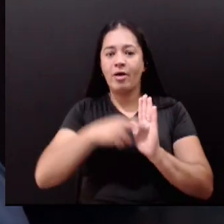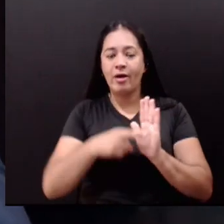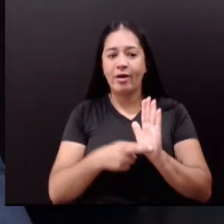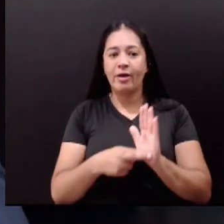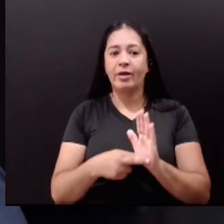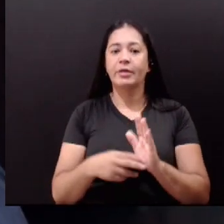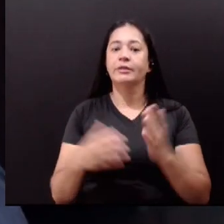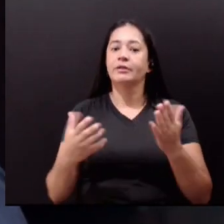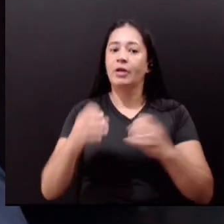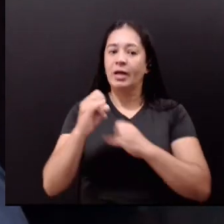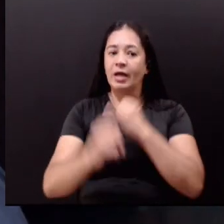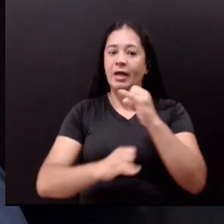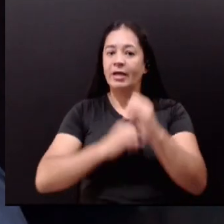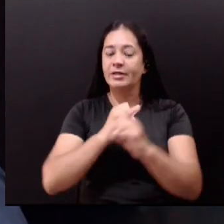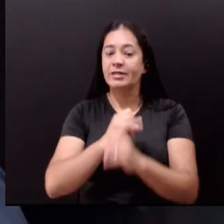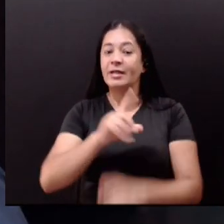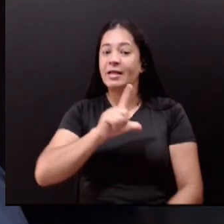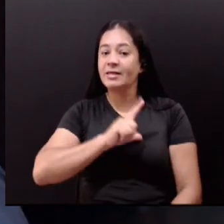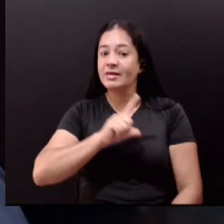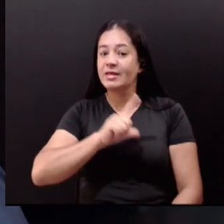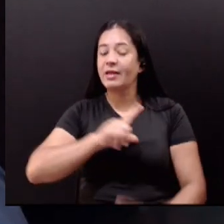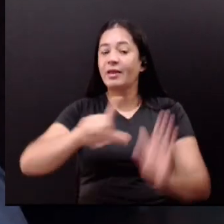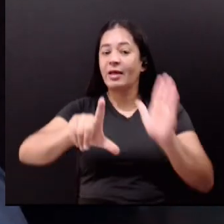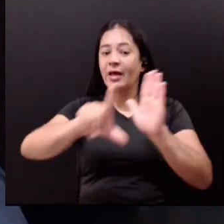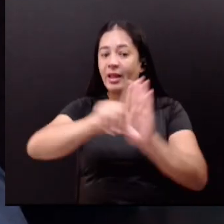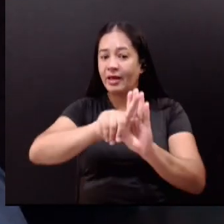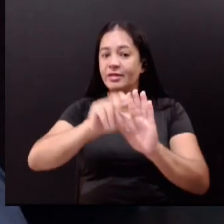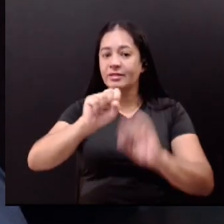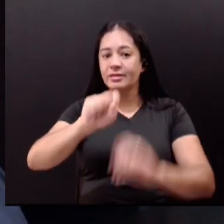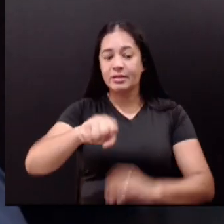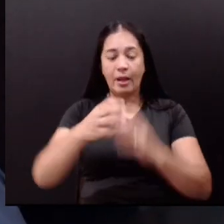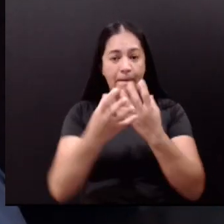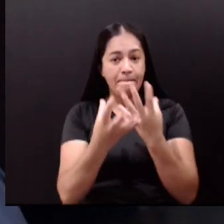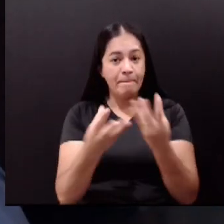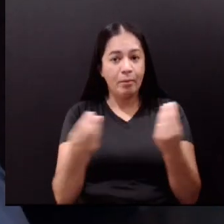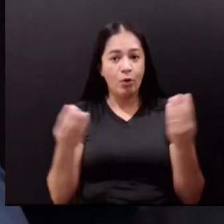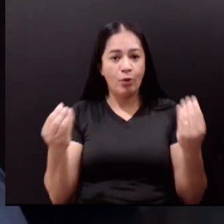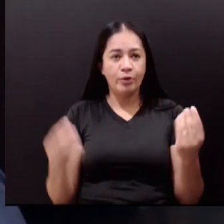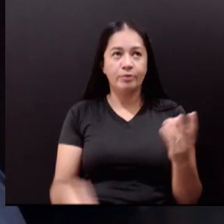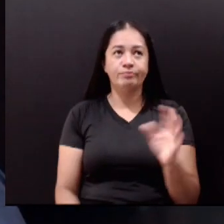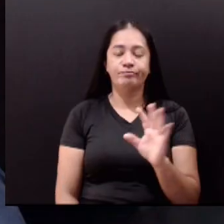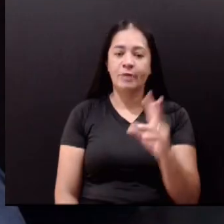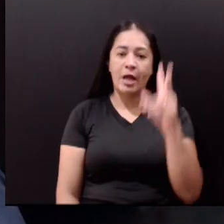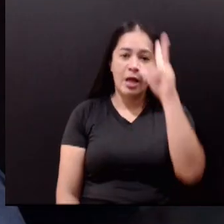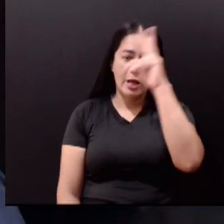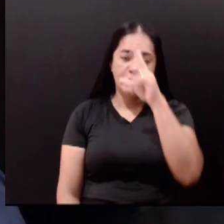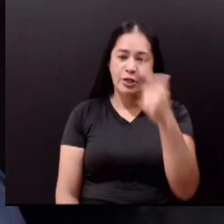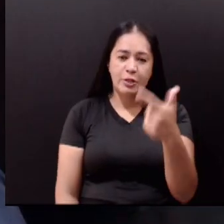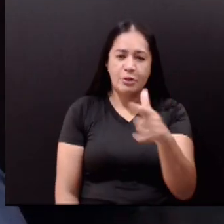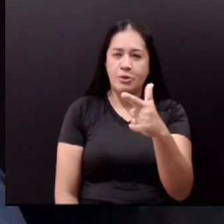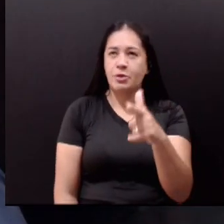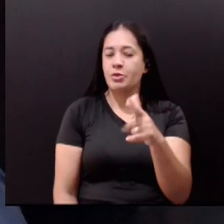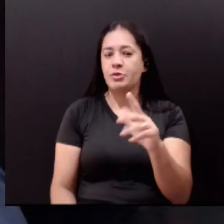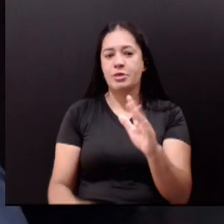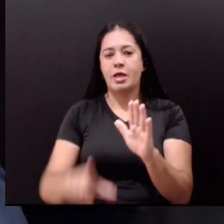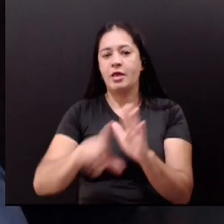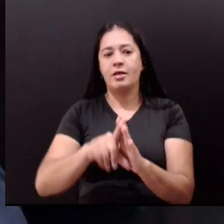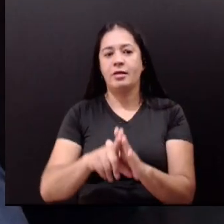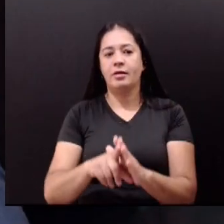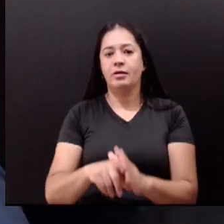com muitas leis. Essa história de que não existem normas, que nada acontece, isso é uma falácia,